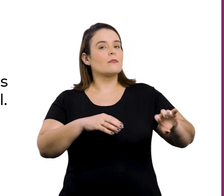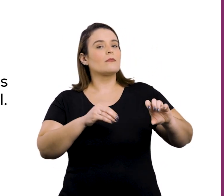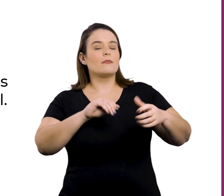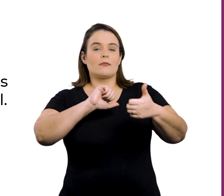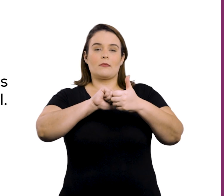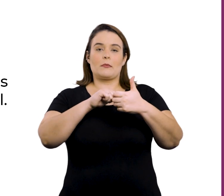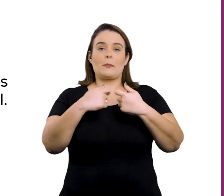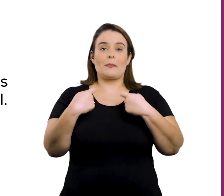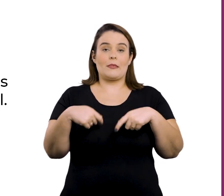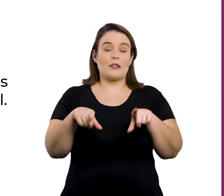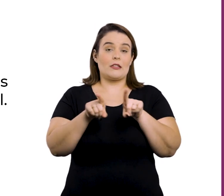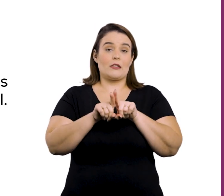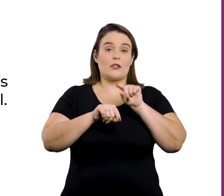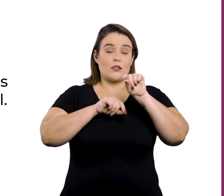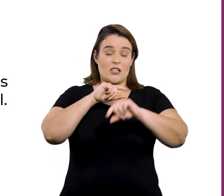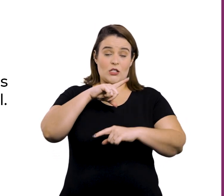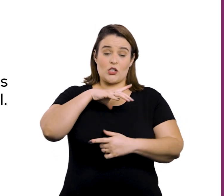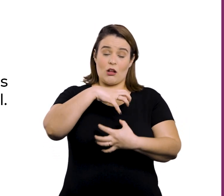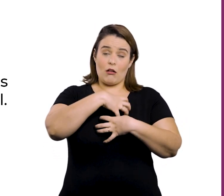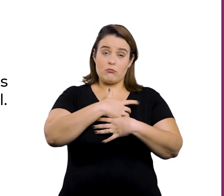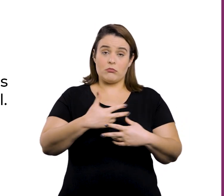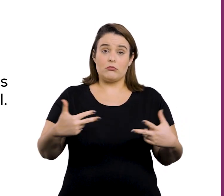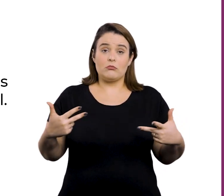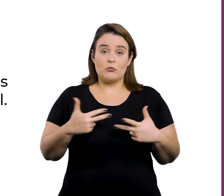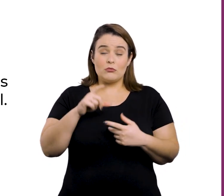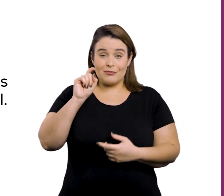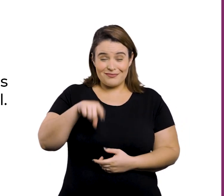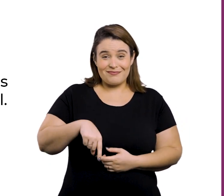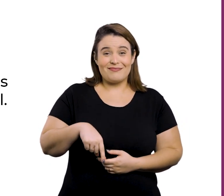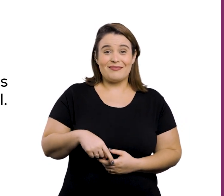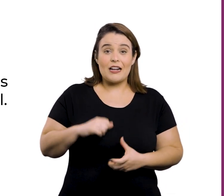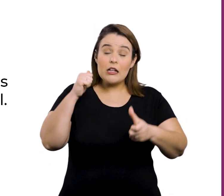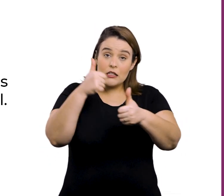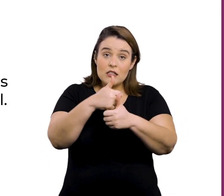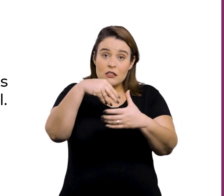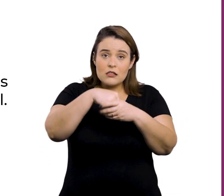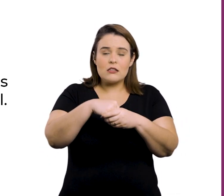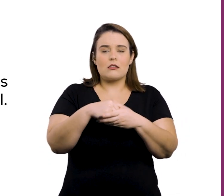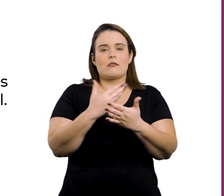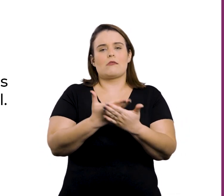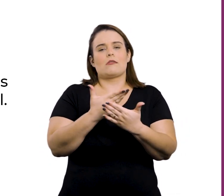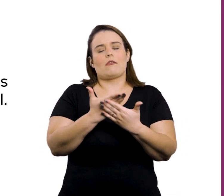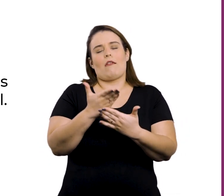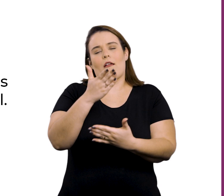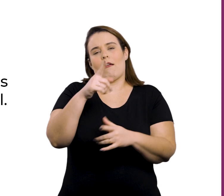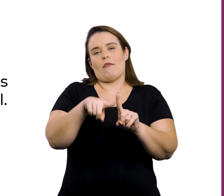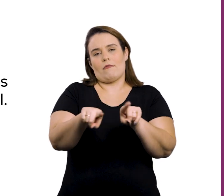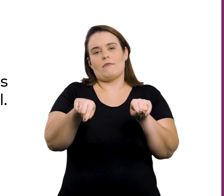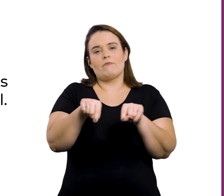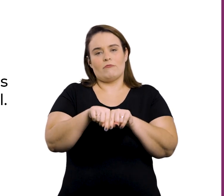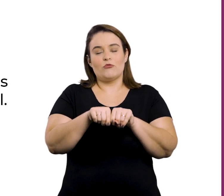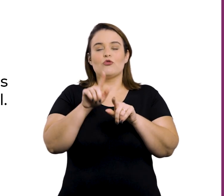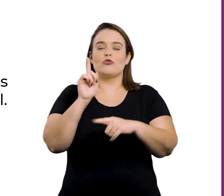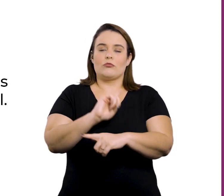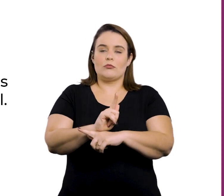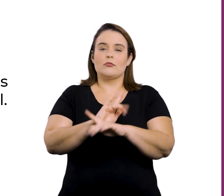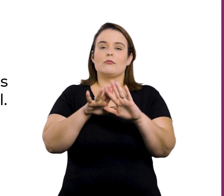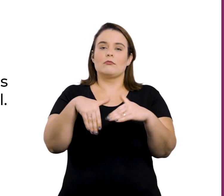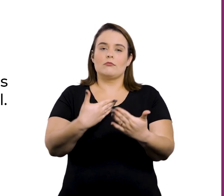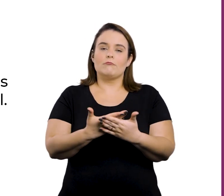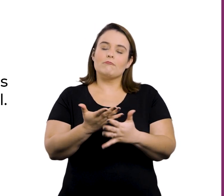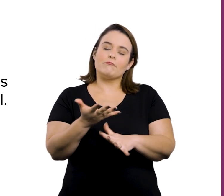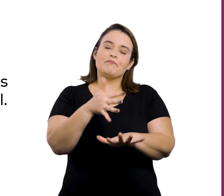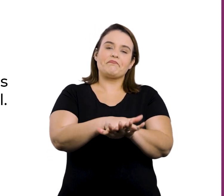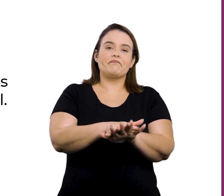uma educação de qualidade, é preciso também aspectos que são do chão da sala de aula, de uma gestão escolar inclusiva